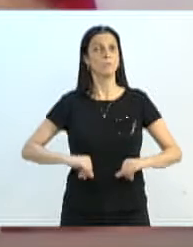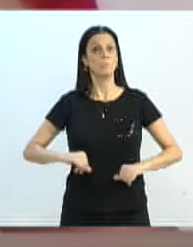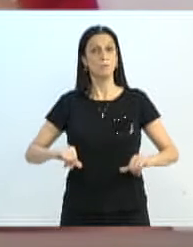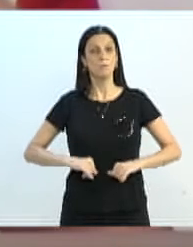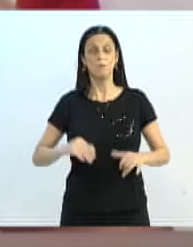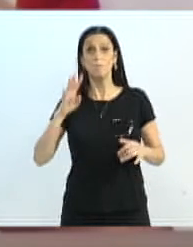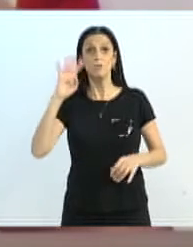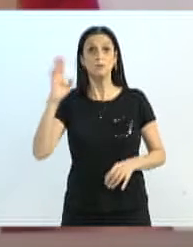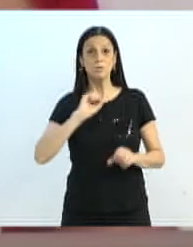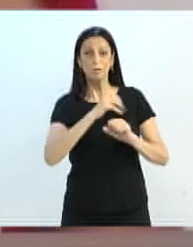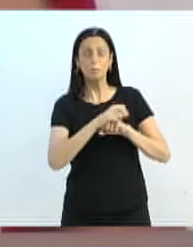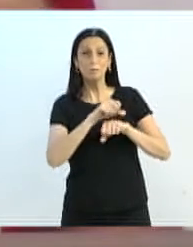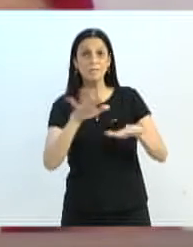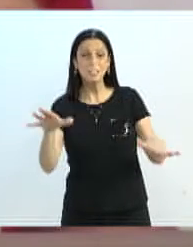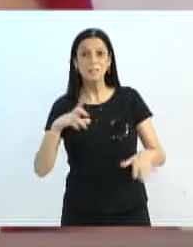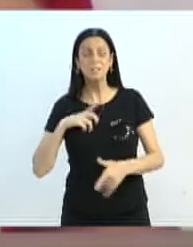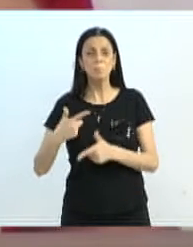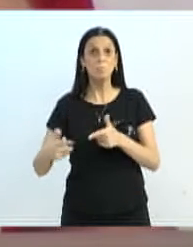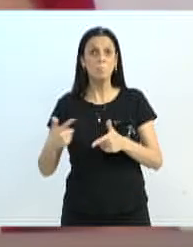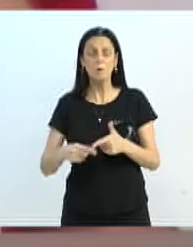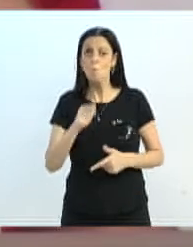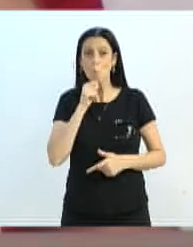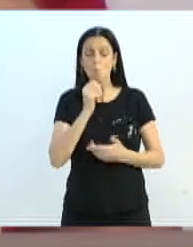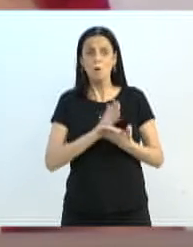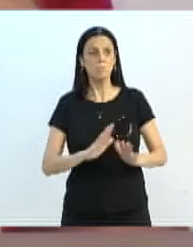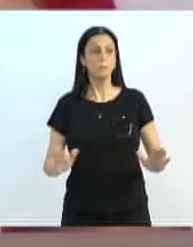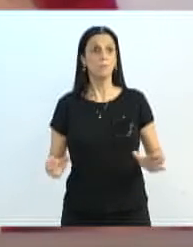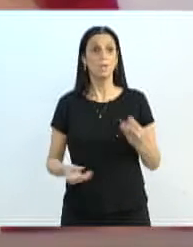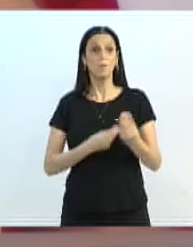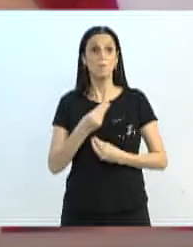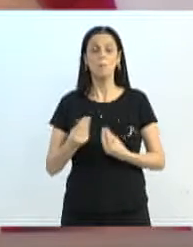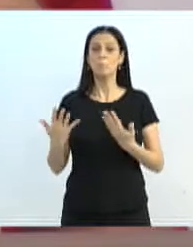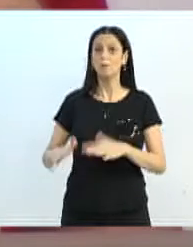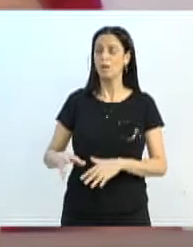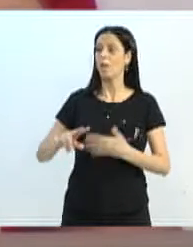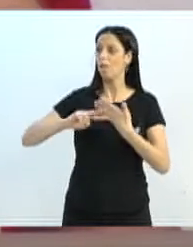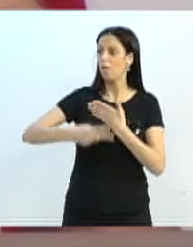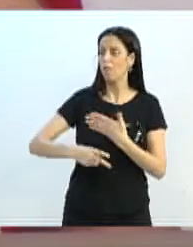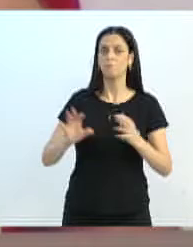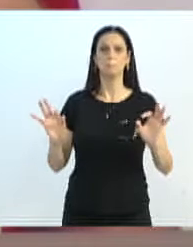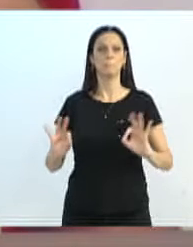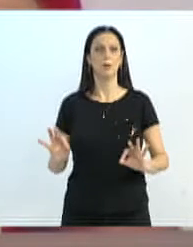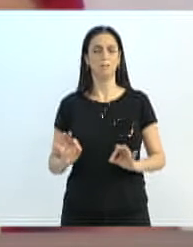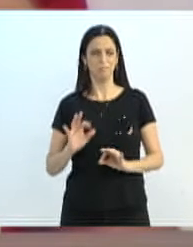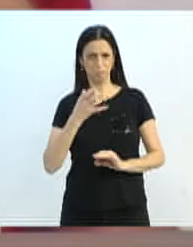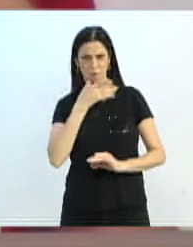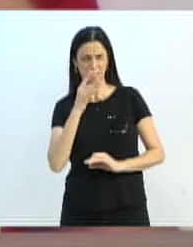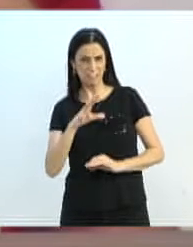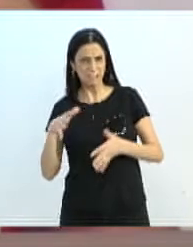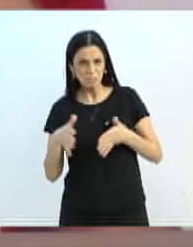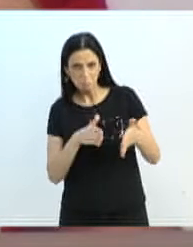com a pandemia ainda, que não teve fim, muito menos suas consequências. Esse é o caminho?